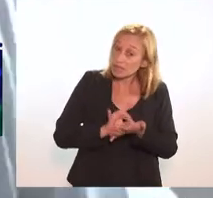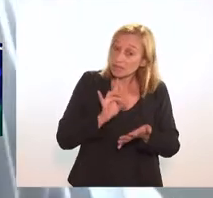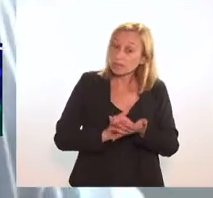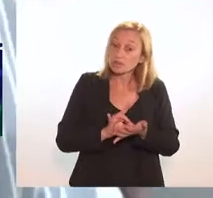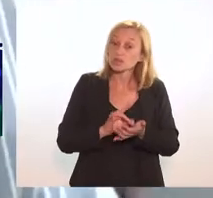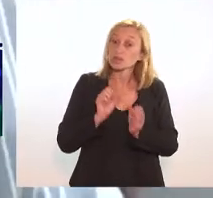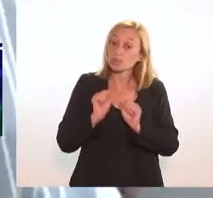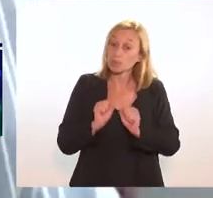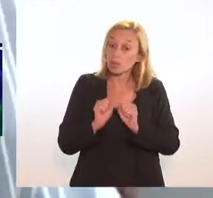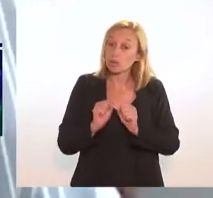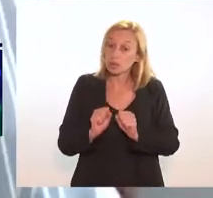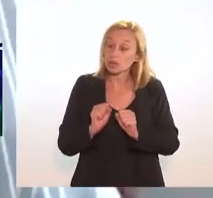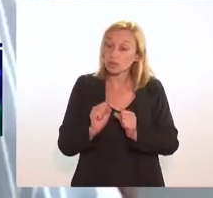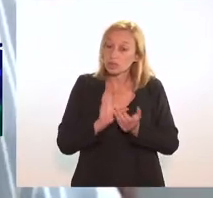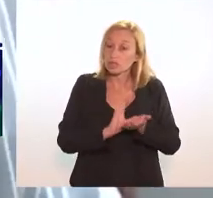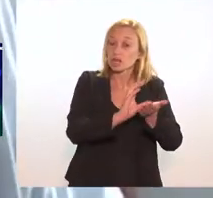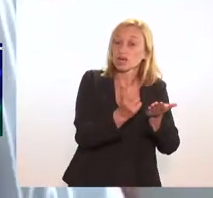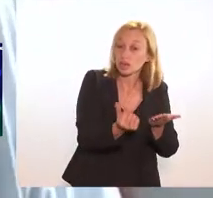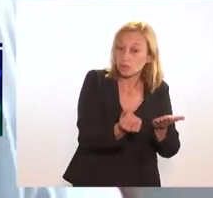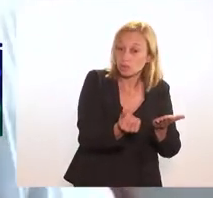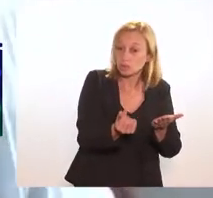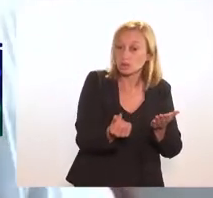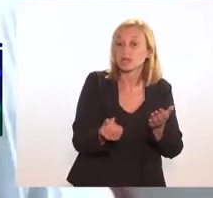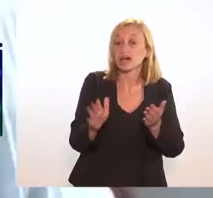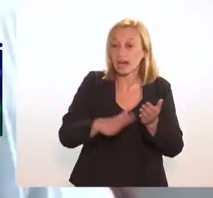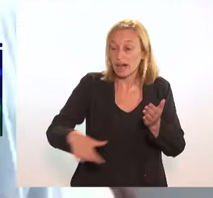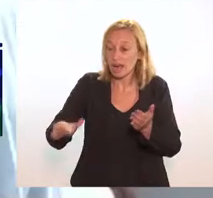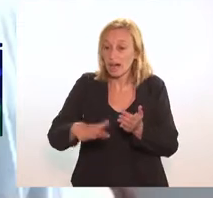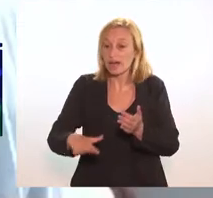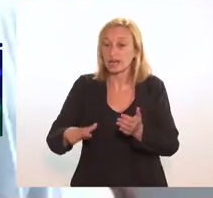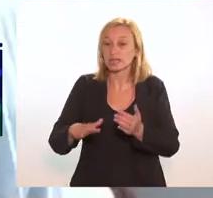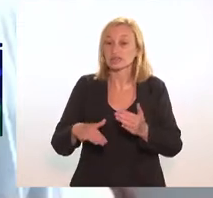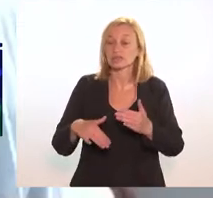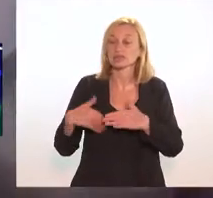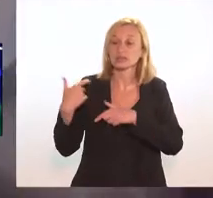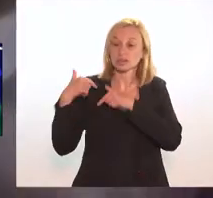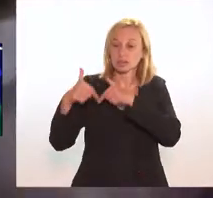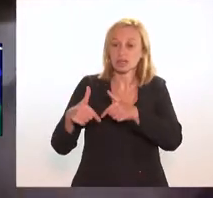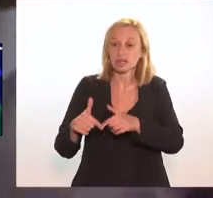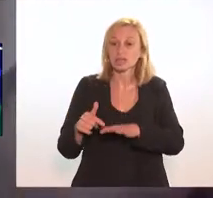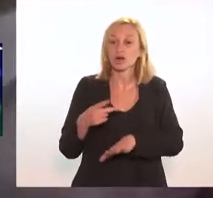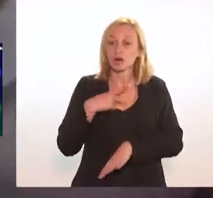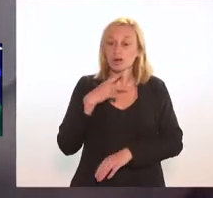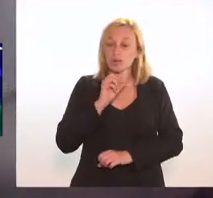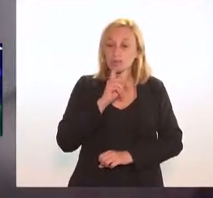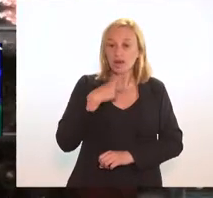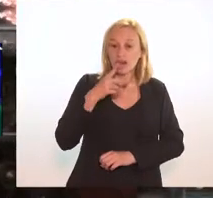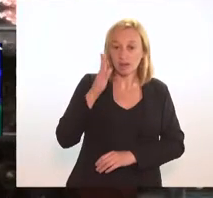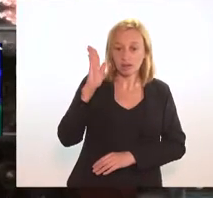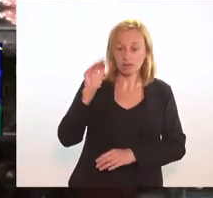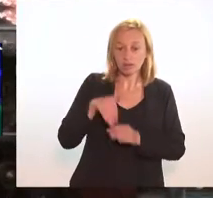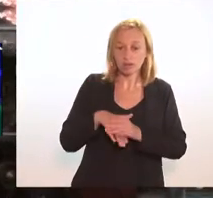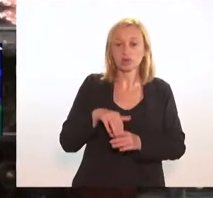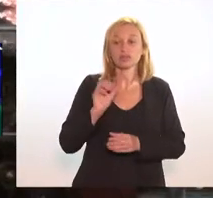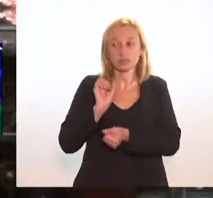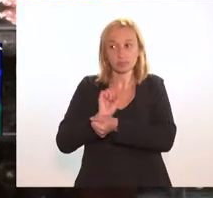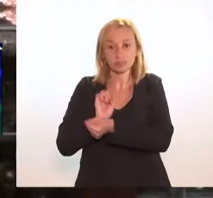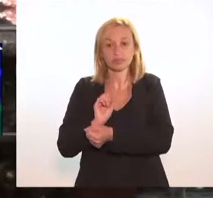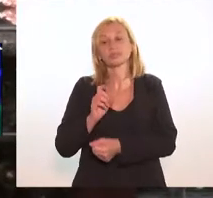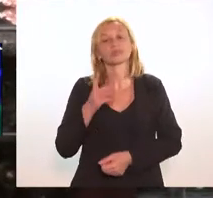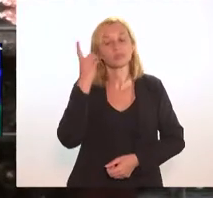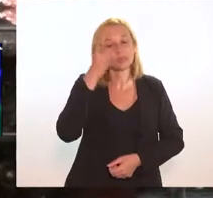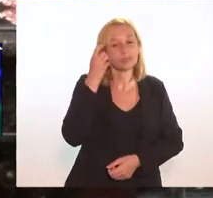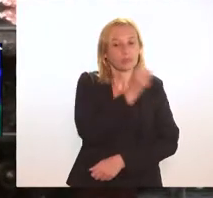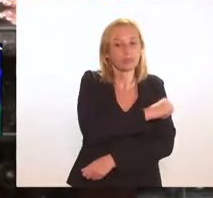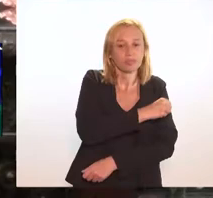gerar muito recurso às unidades de conservação. Para declarar voto, presidente? Já, já. Deputada enfermeira Rejane, em